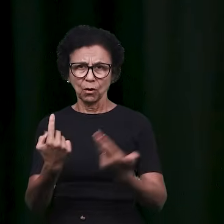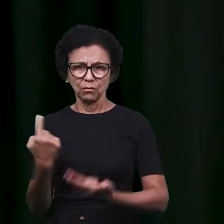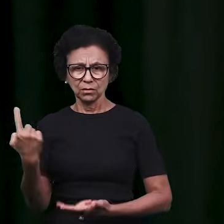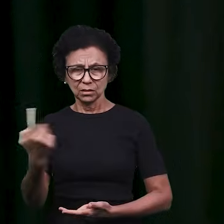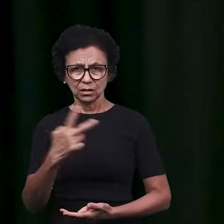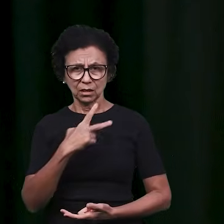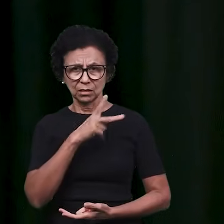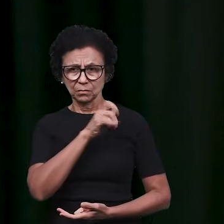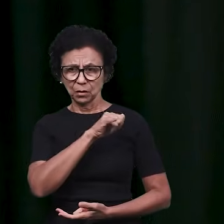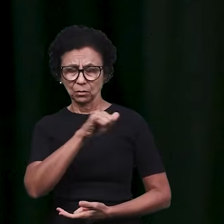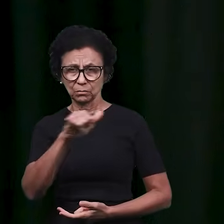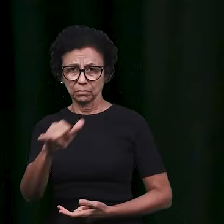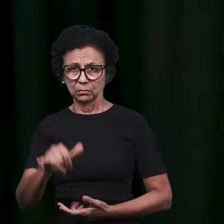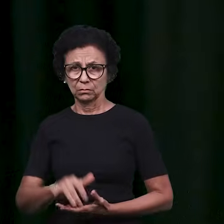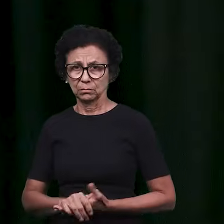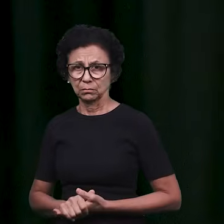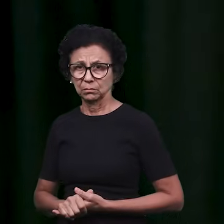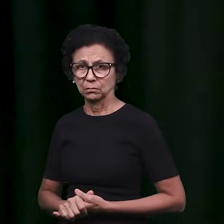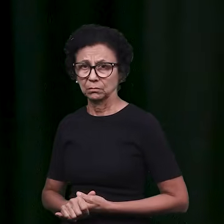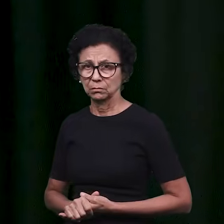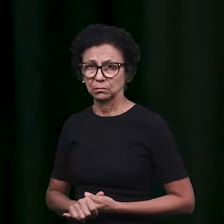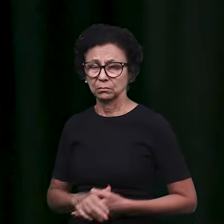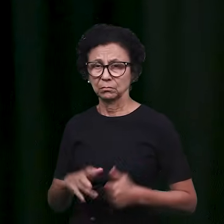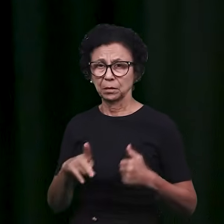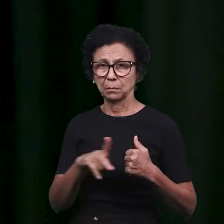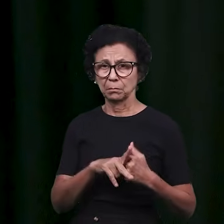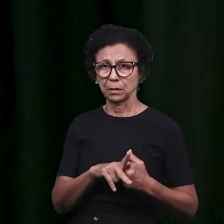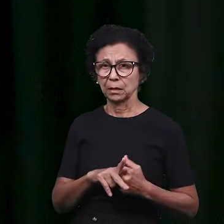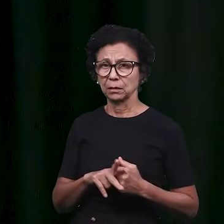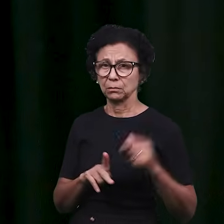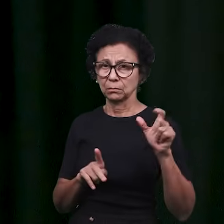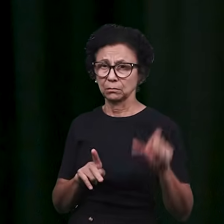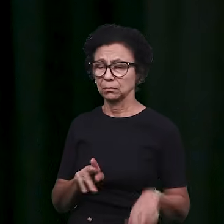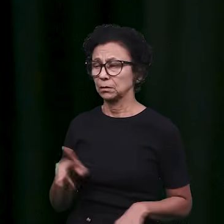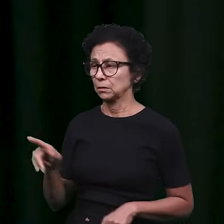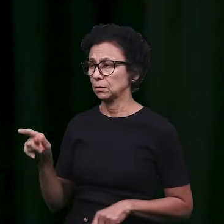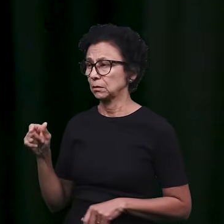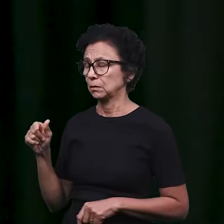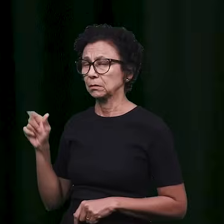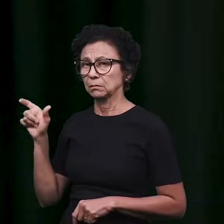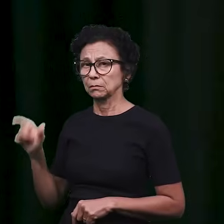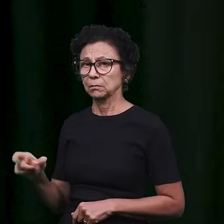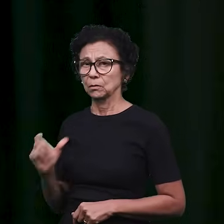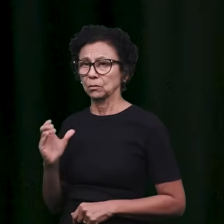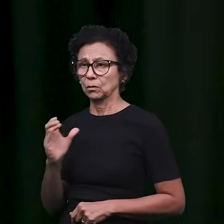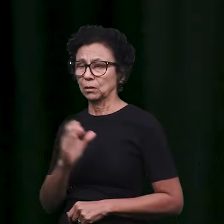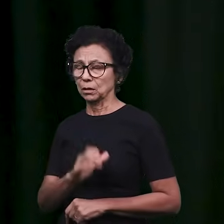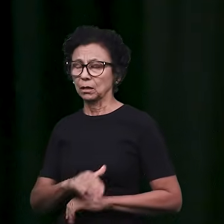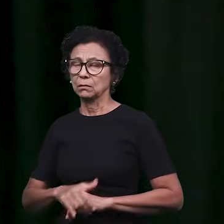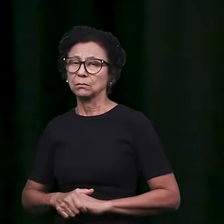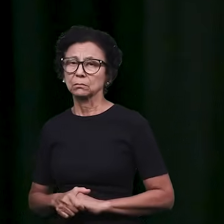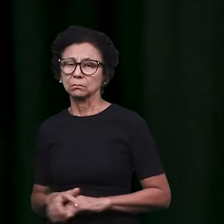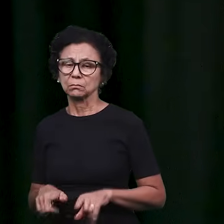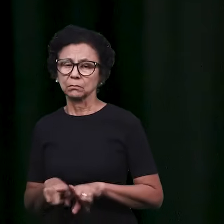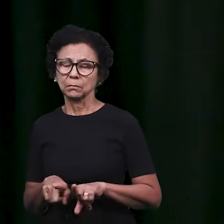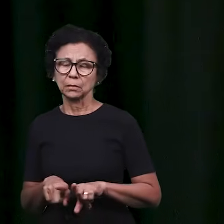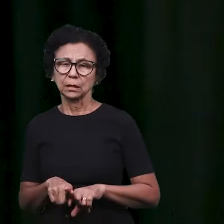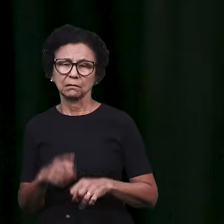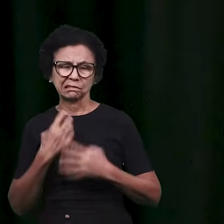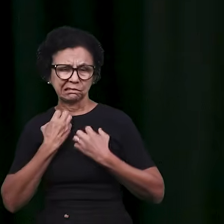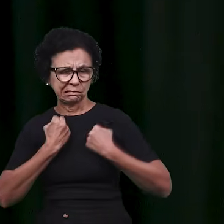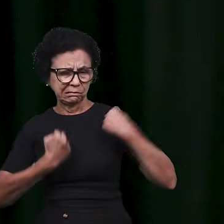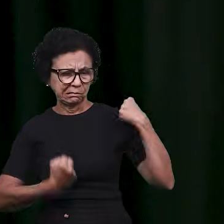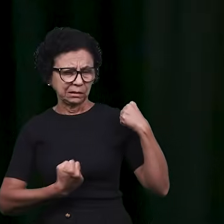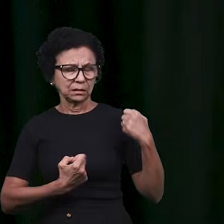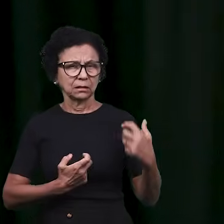Pedro diante de Cornélio. Eles sabiam que eles não eram super-homens. O apóstolo Paulo chega a